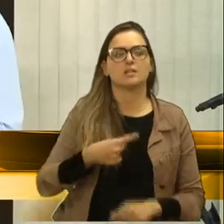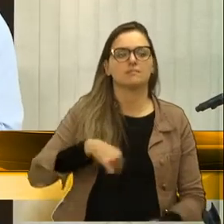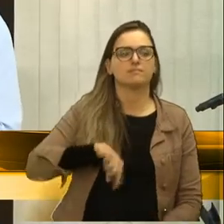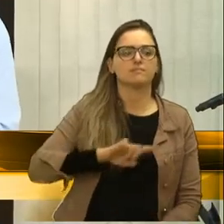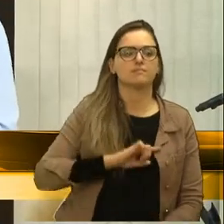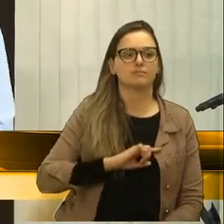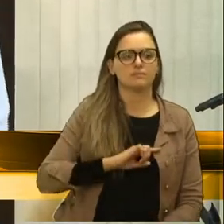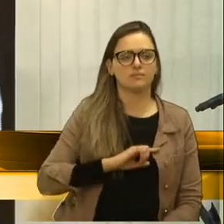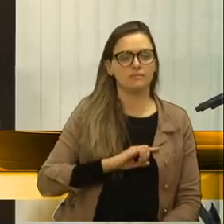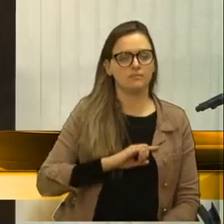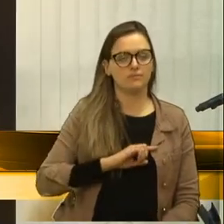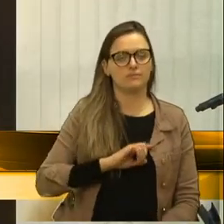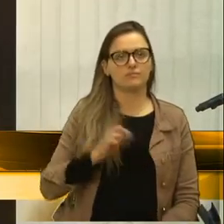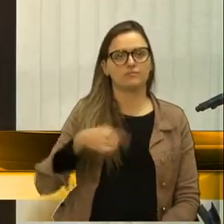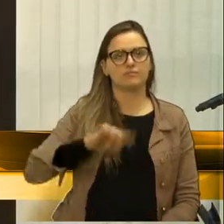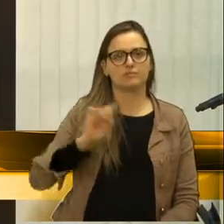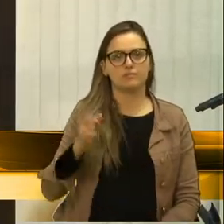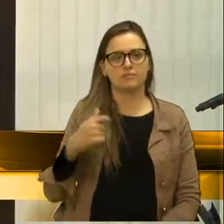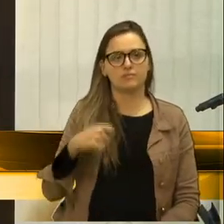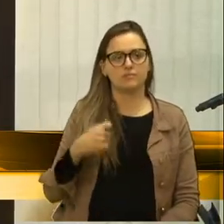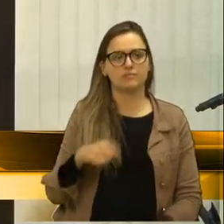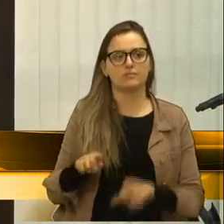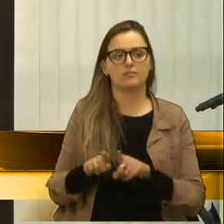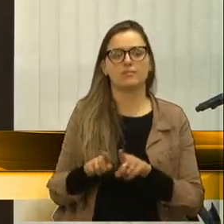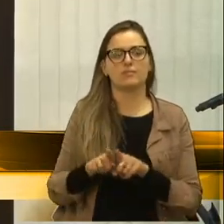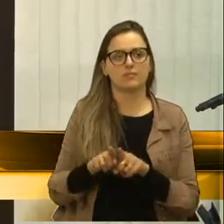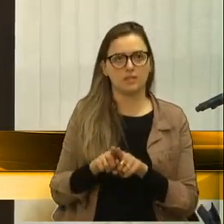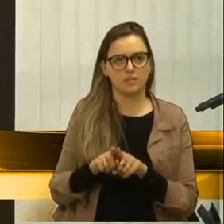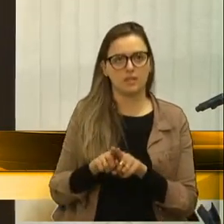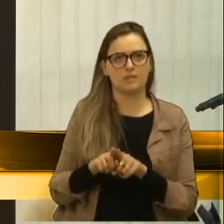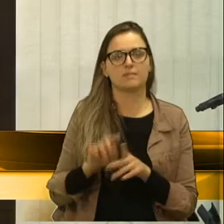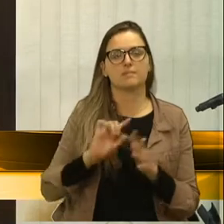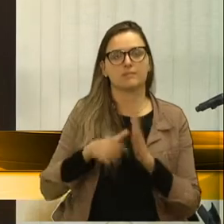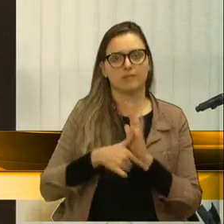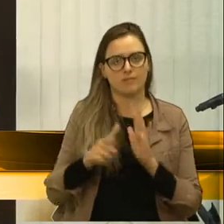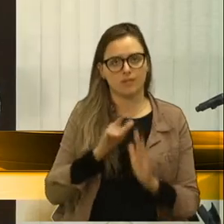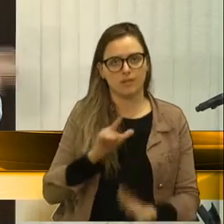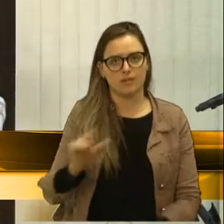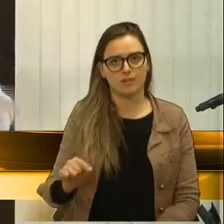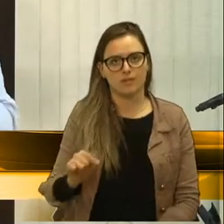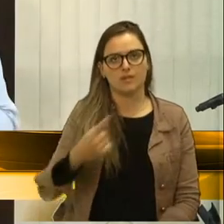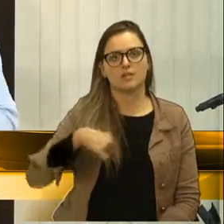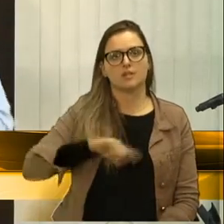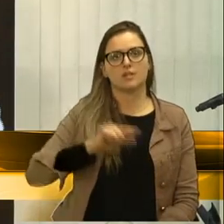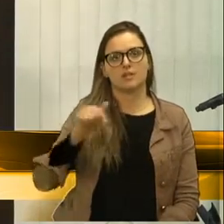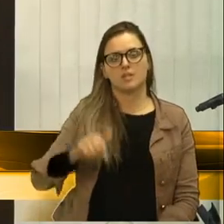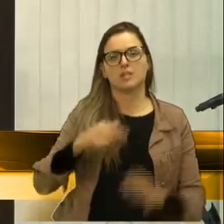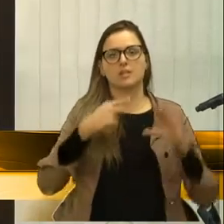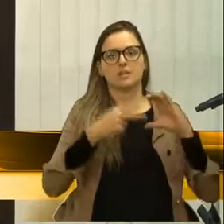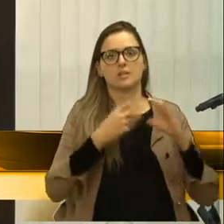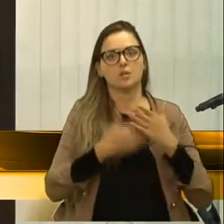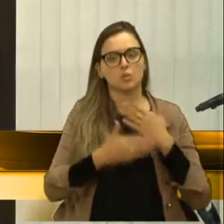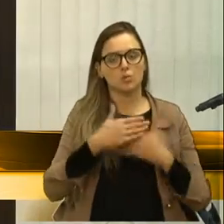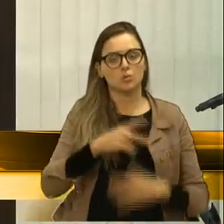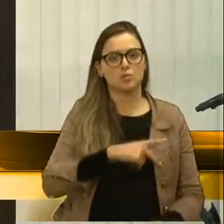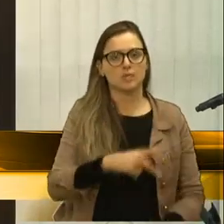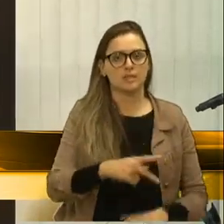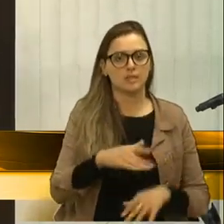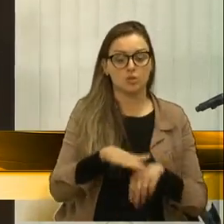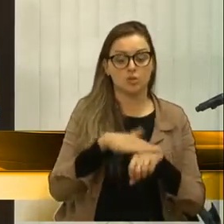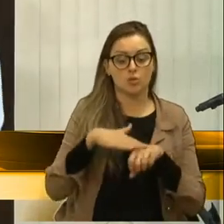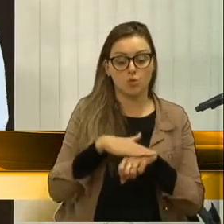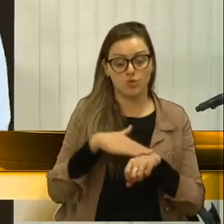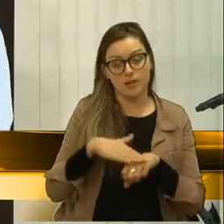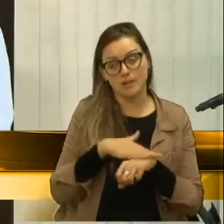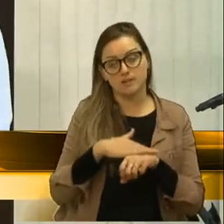verdades. Não precisamos ser cobrados por servidores que sabem que a gente aqui na Câmara, todos os presidentes dialogam, ouvem